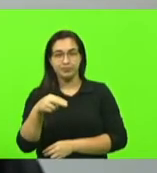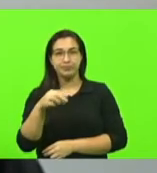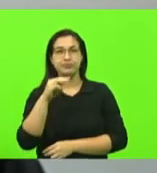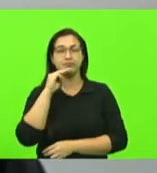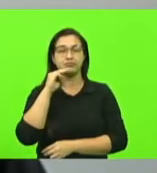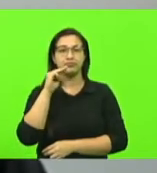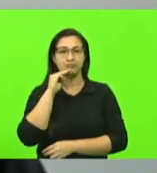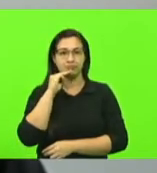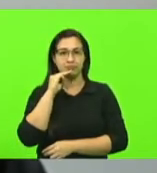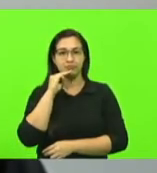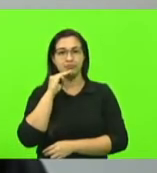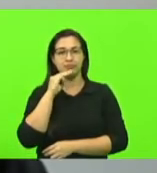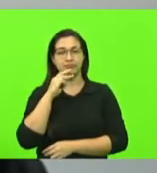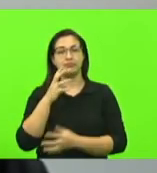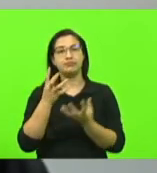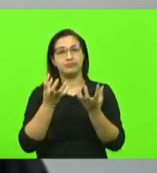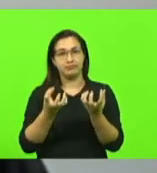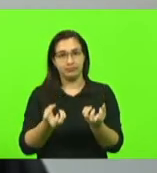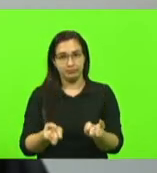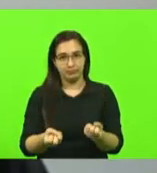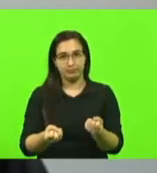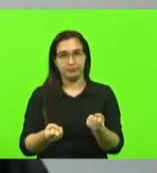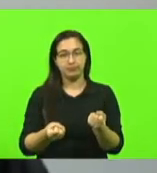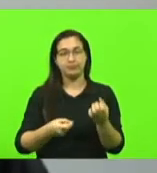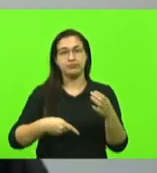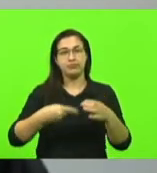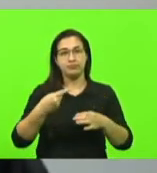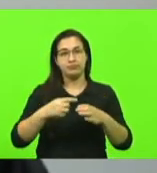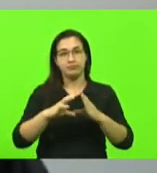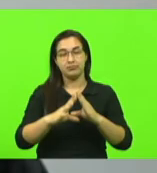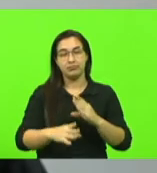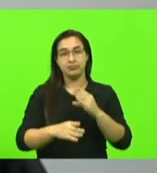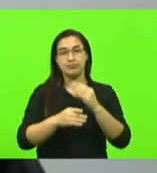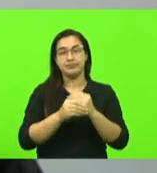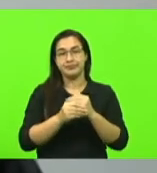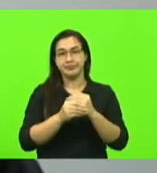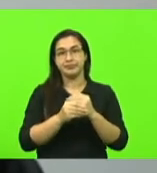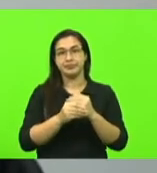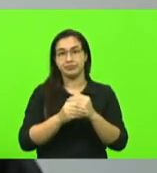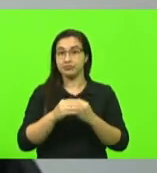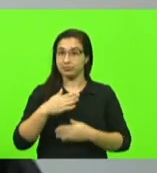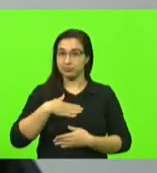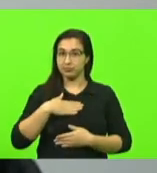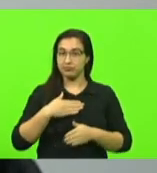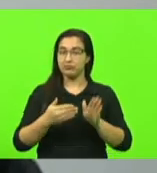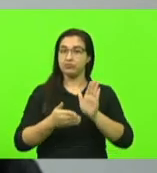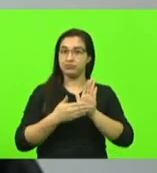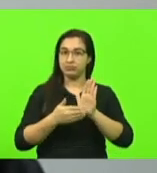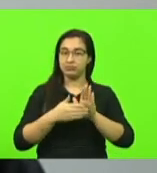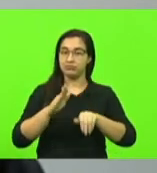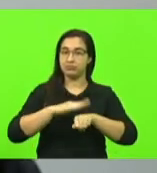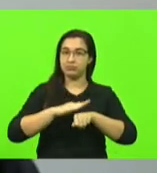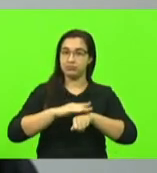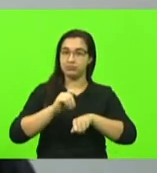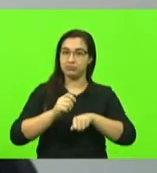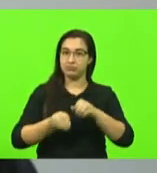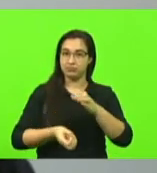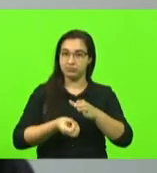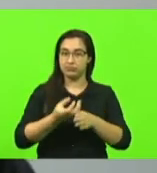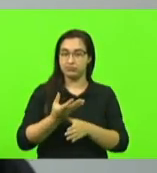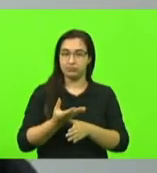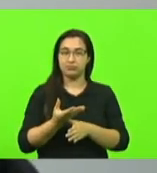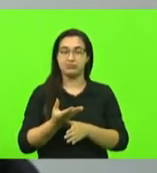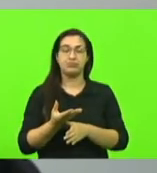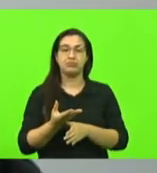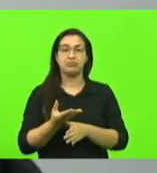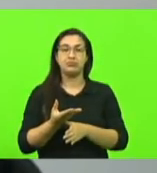foi acatada uma emenda de minha autoria, no qual